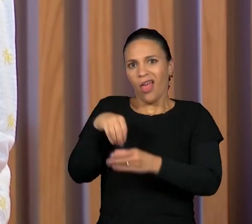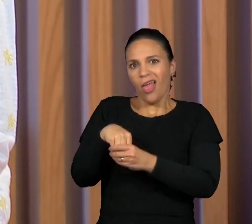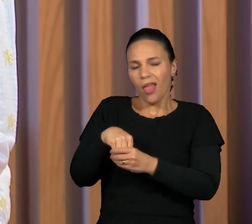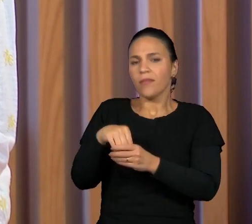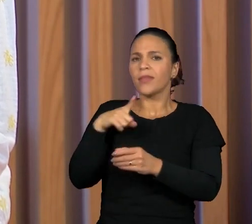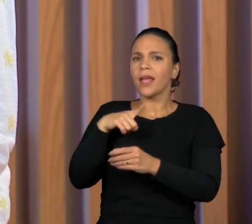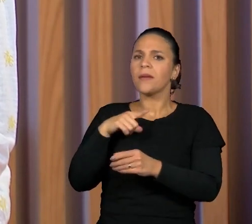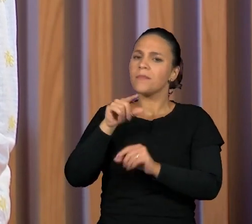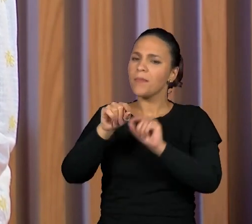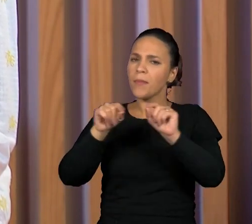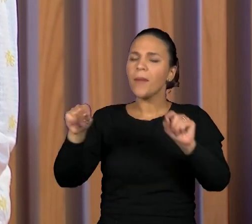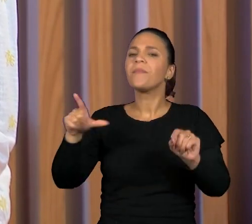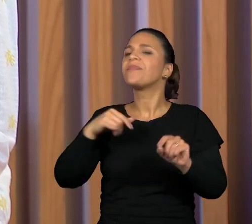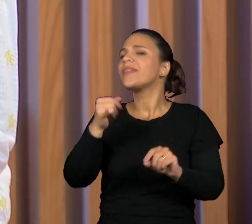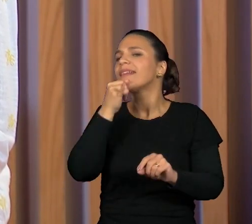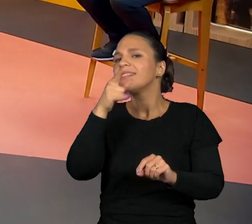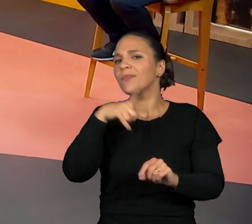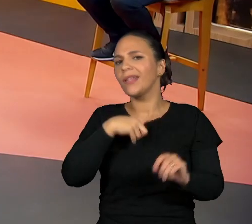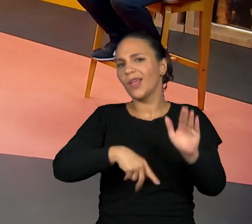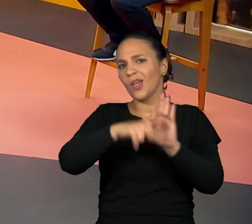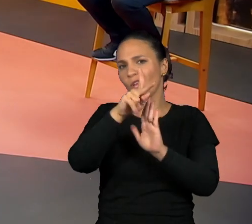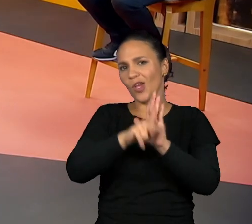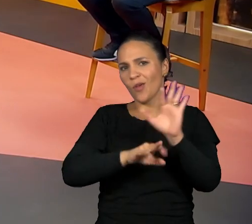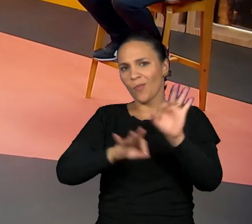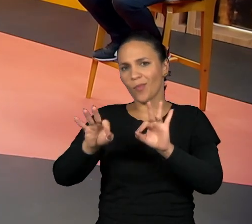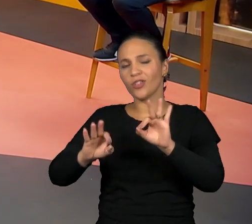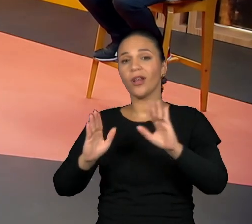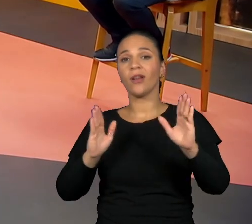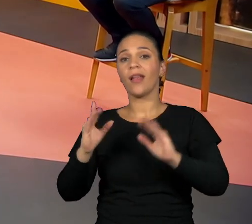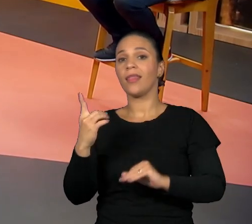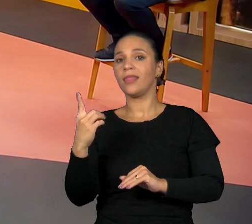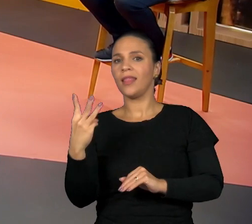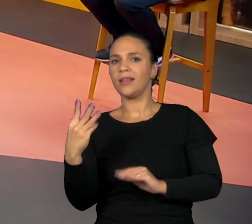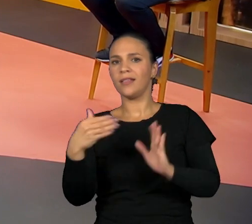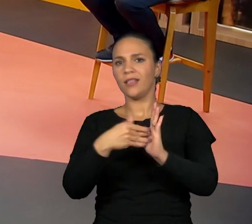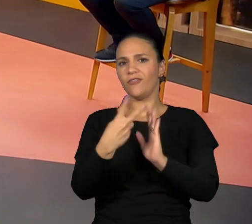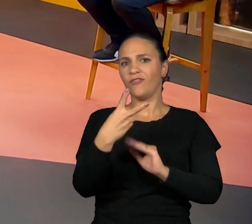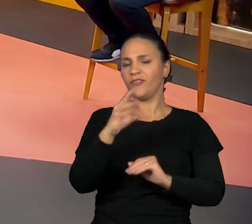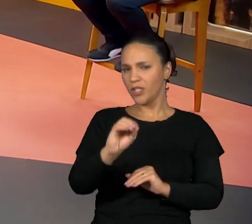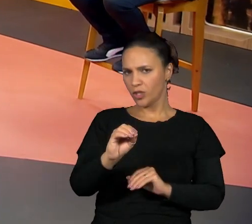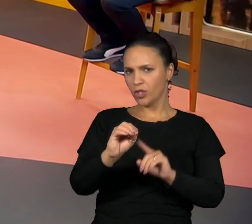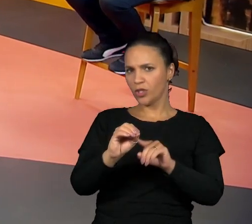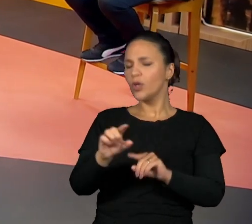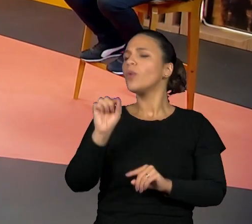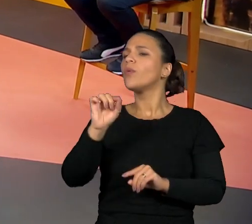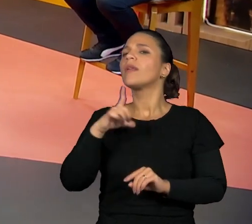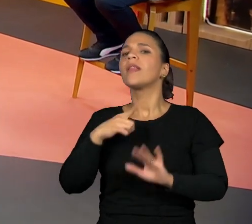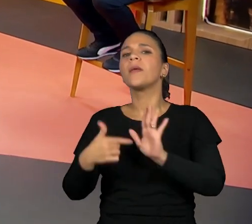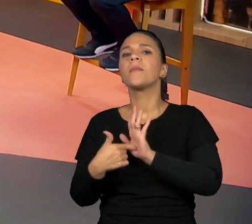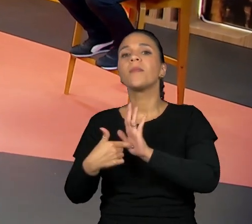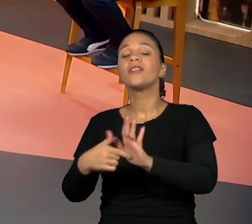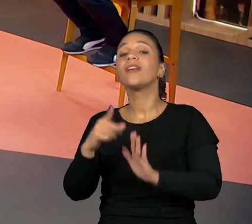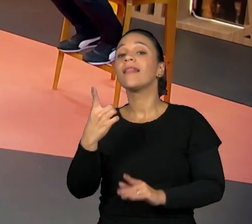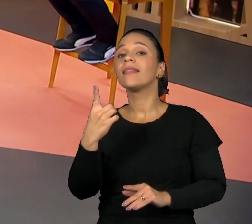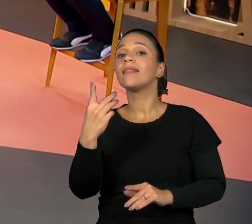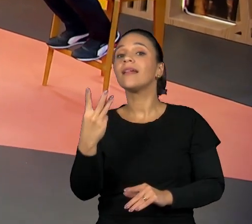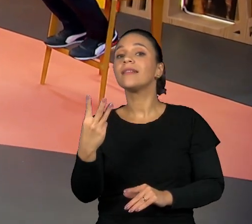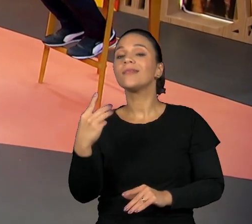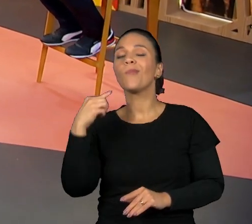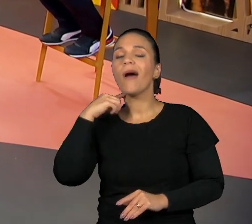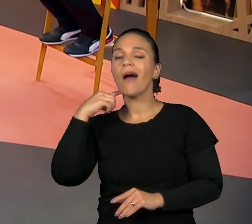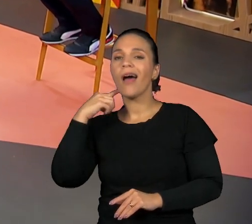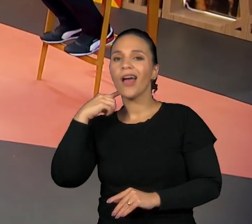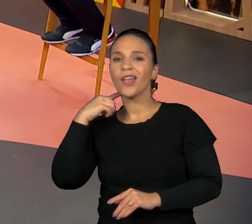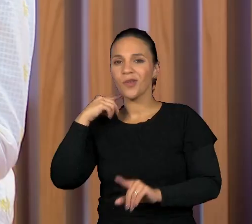exemplo disso é um projeto chamado Do 13 ao 20, onde a gente reflete a questão do 13 de maio, do ponto